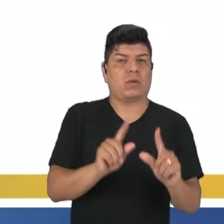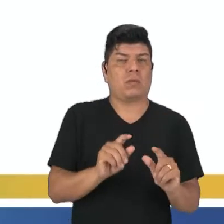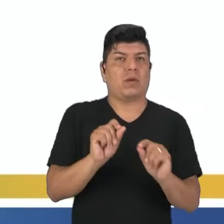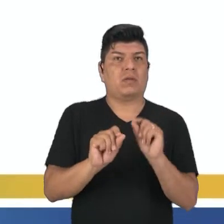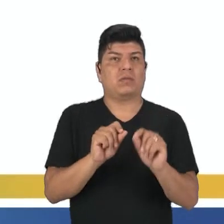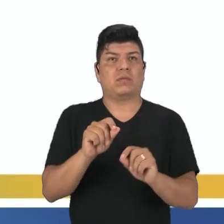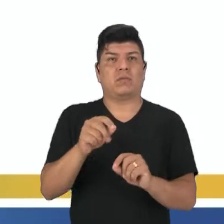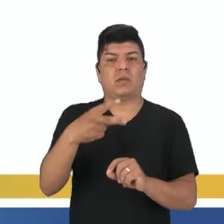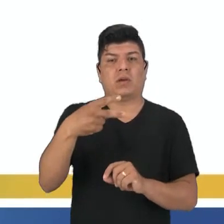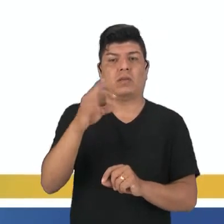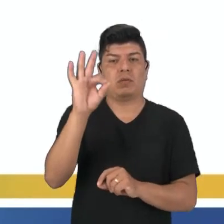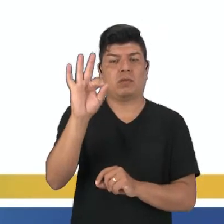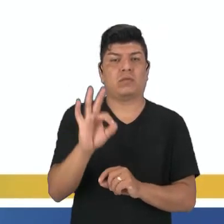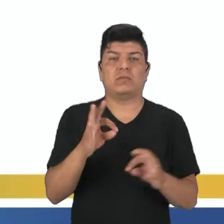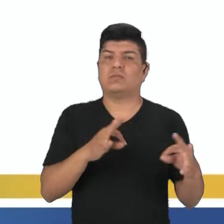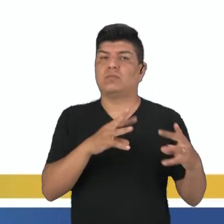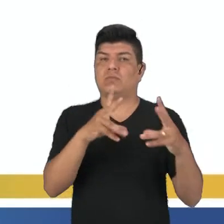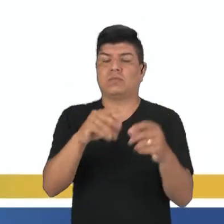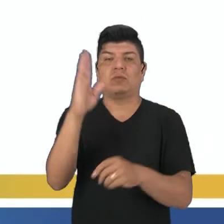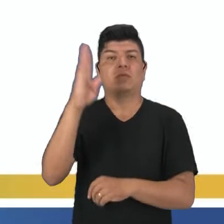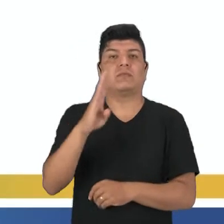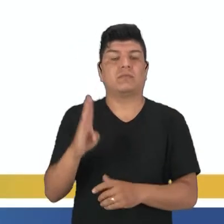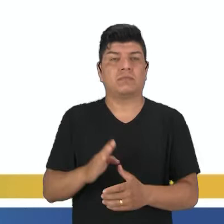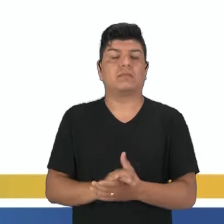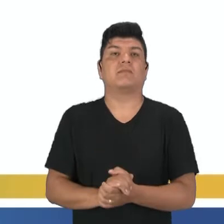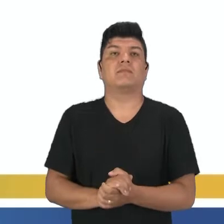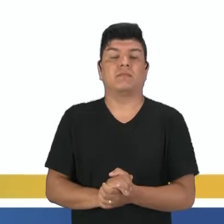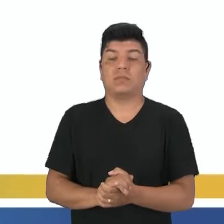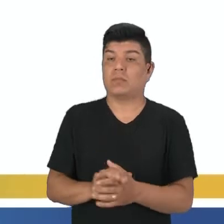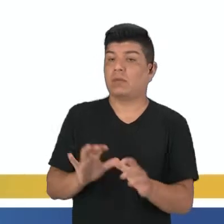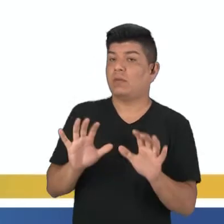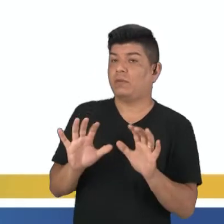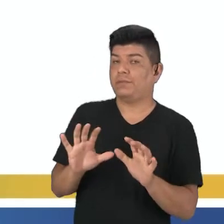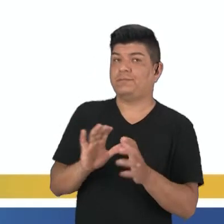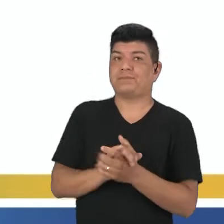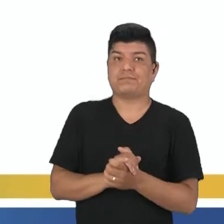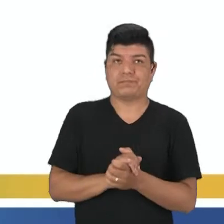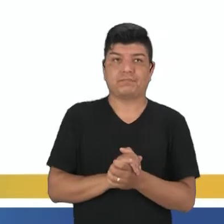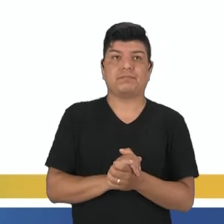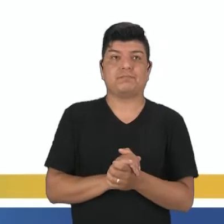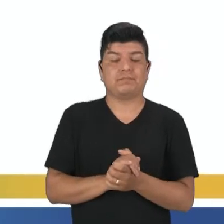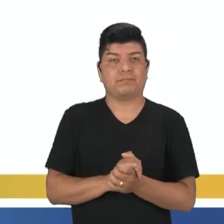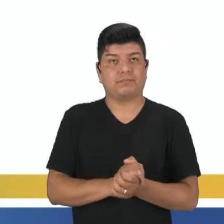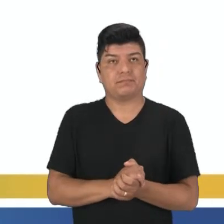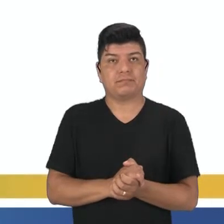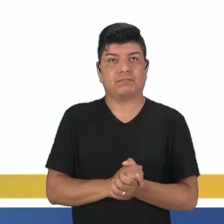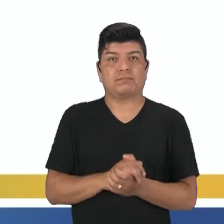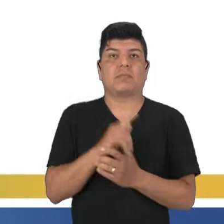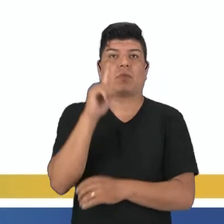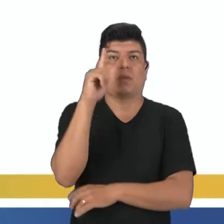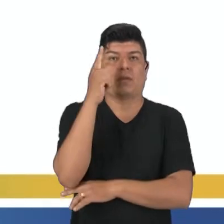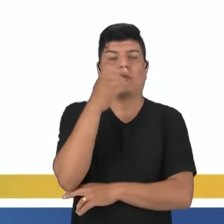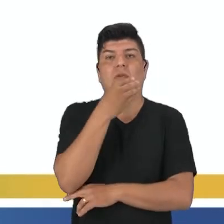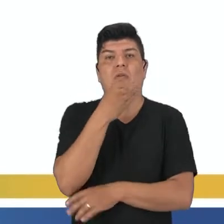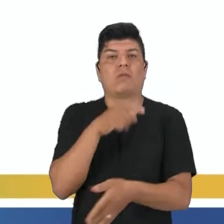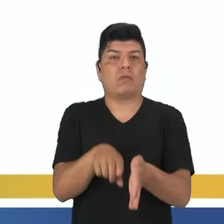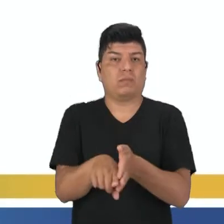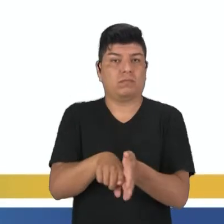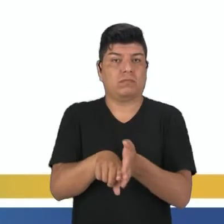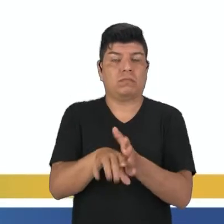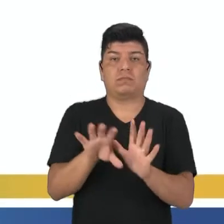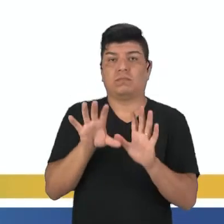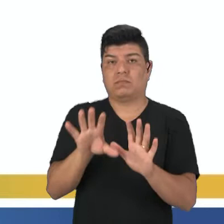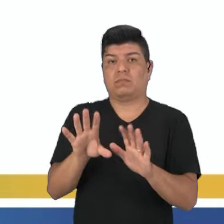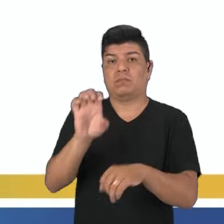inferiormente a 2% de todo o Brasil. De acordo com os geógrafos, se trata de um